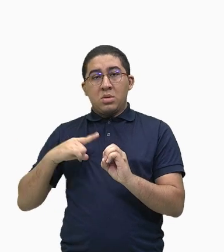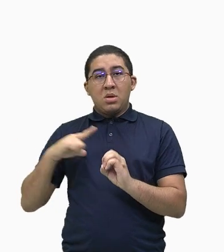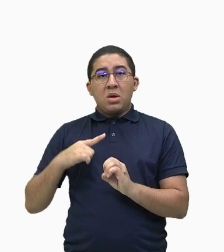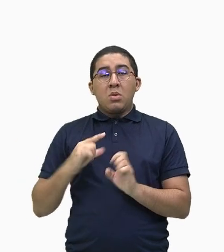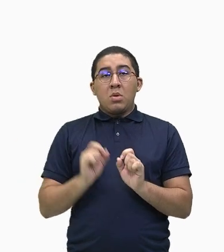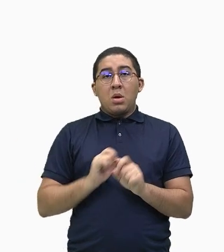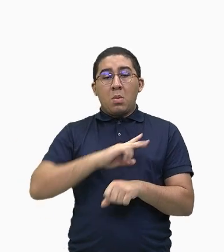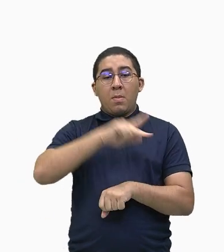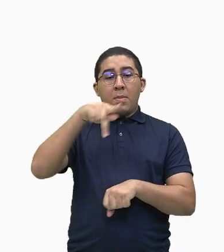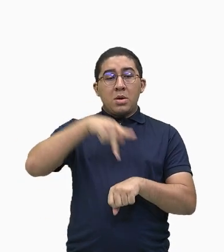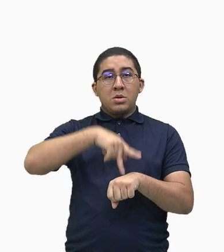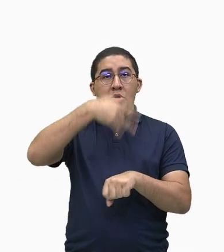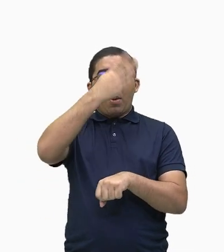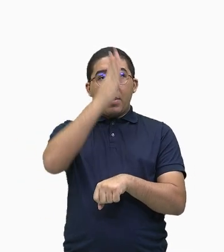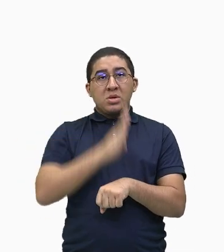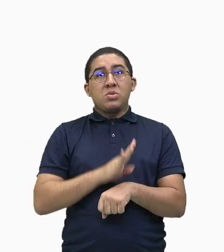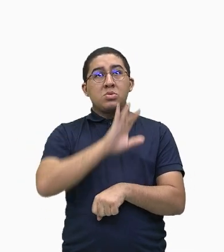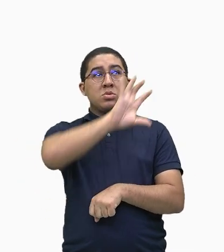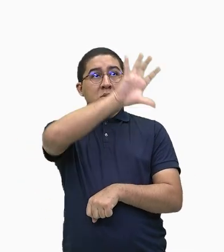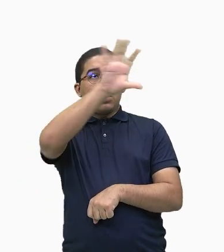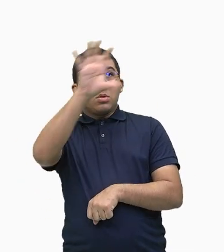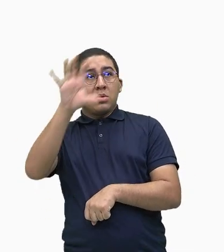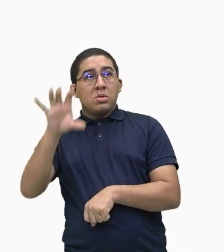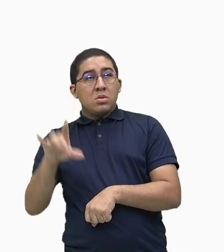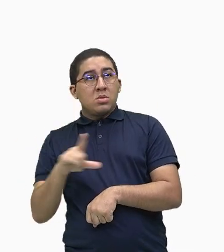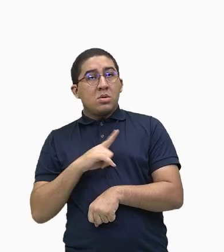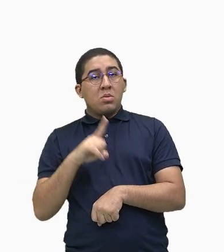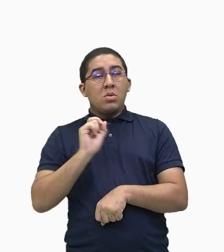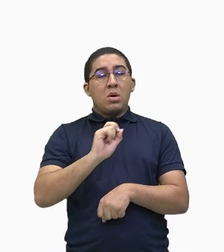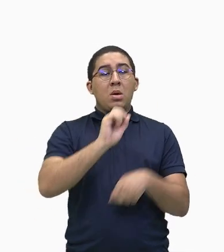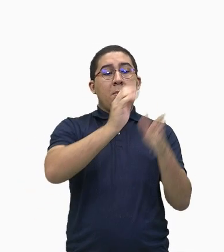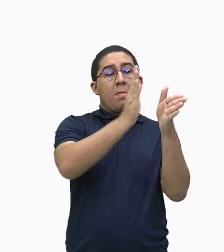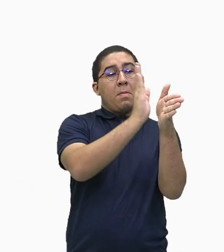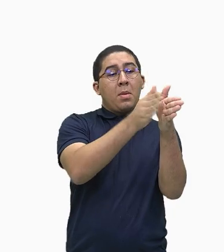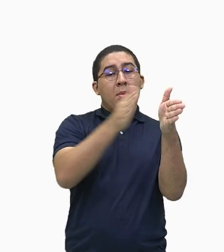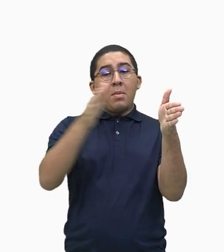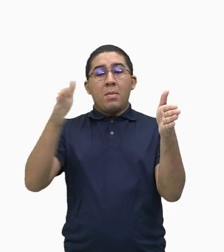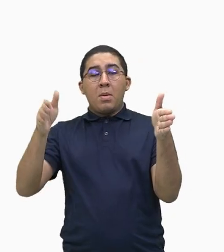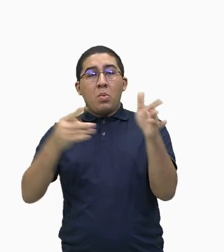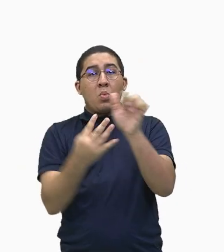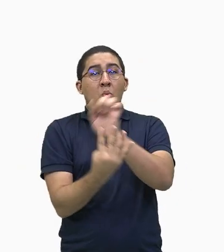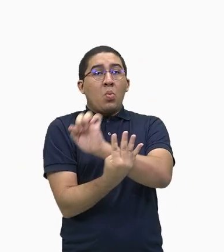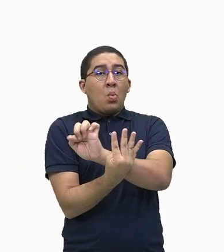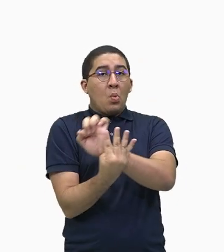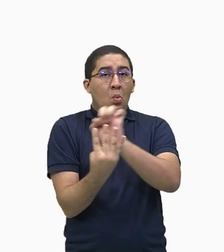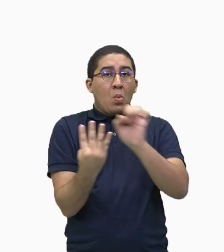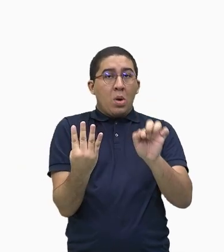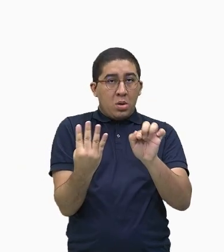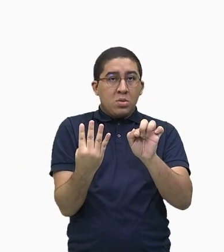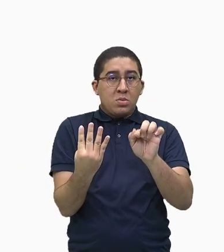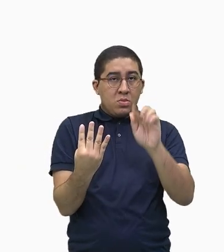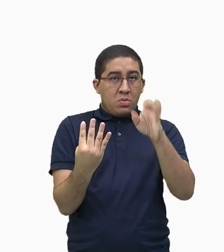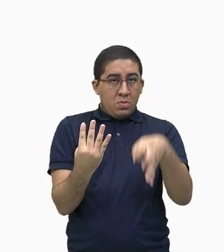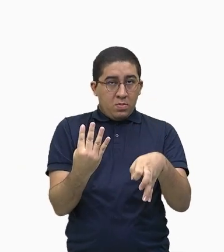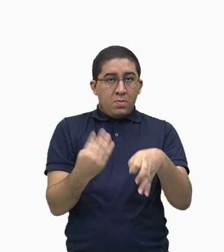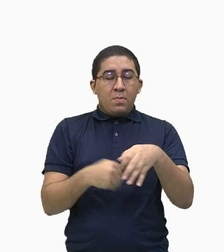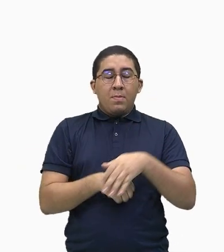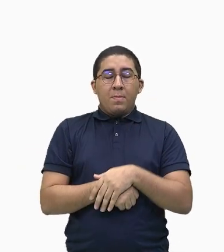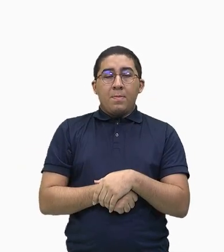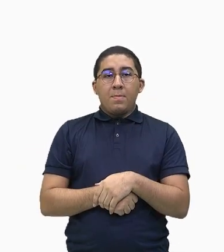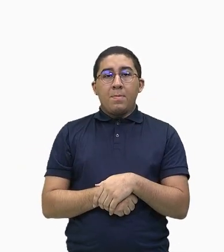fusos horários. Ou melhor, nosso território, ele abrange aí 4 fusos horários. E